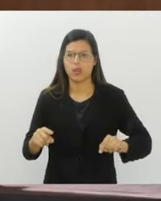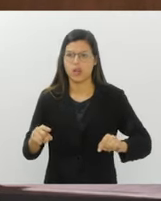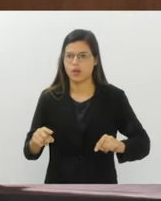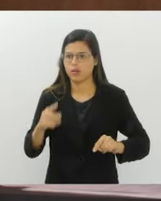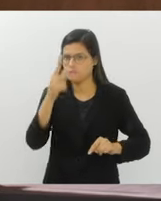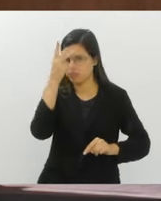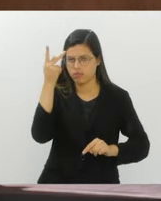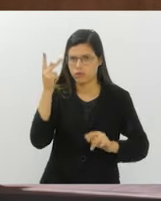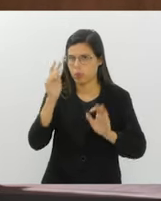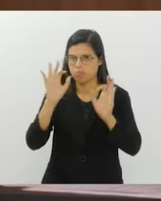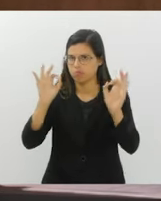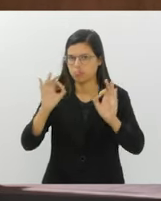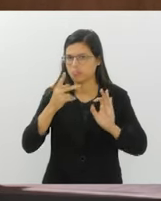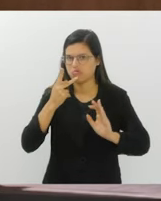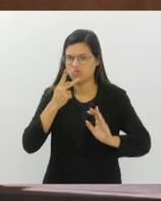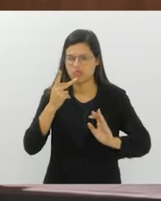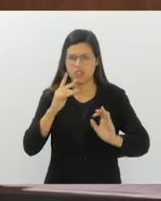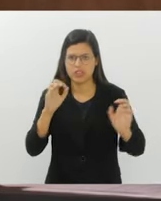nos operários.